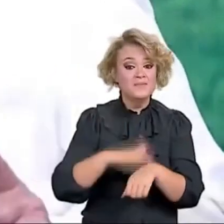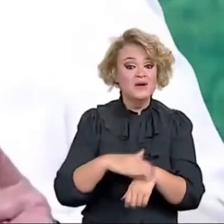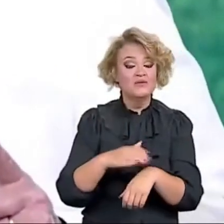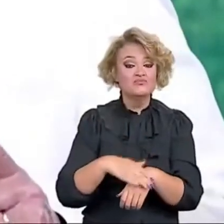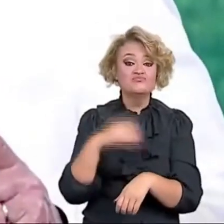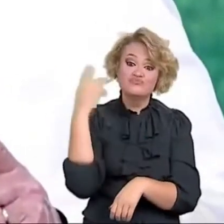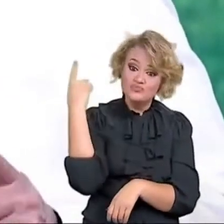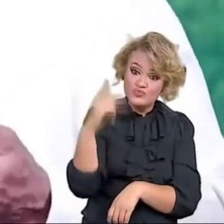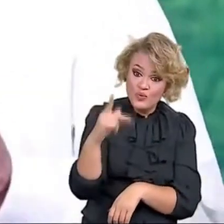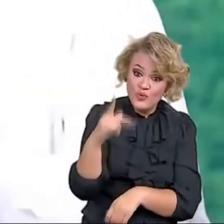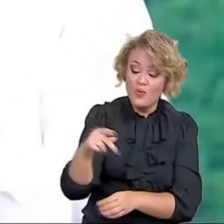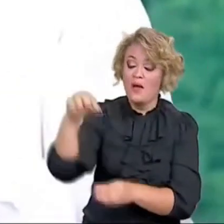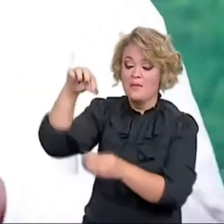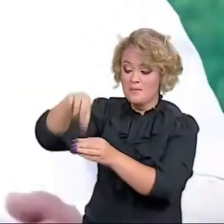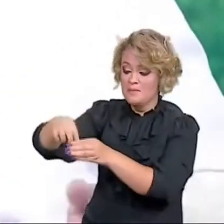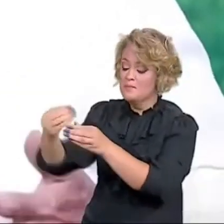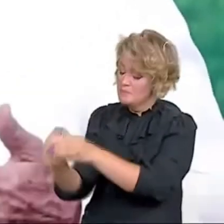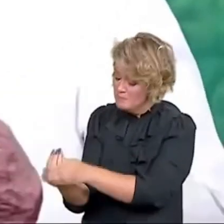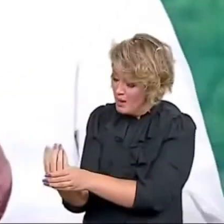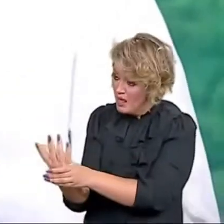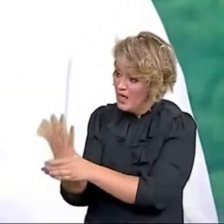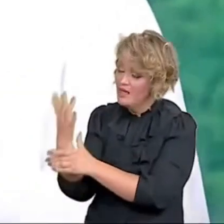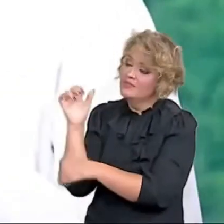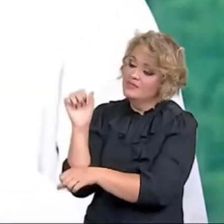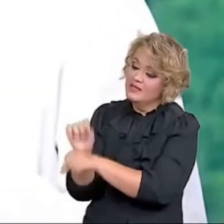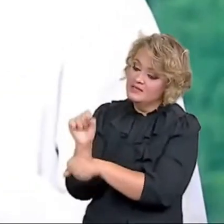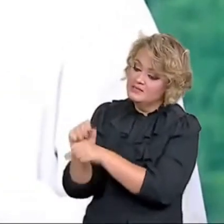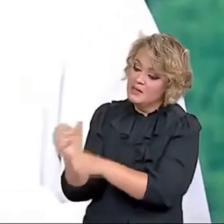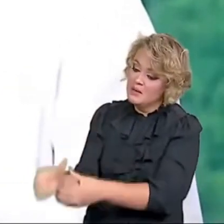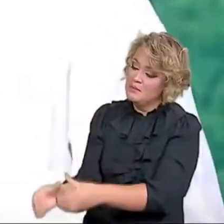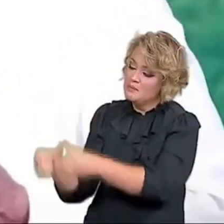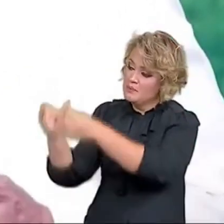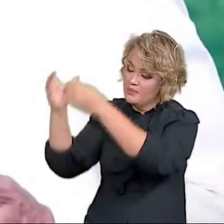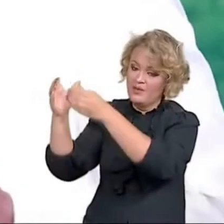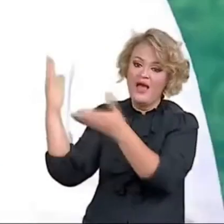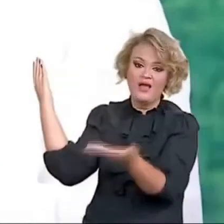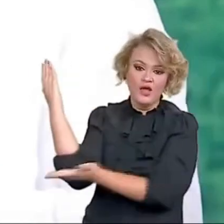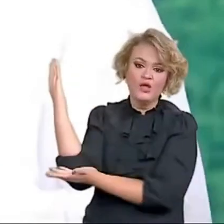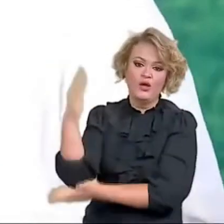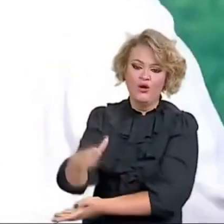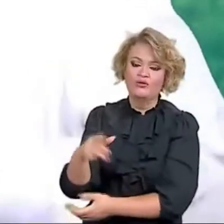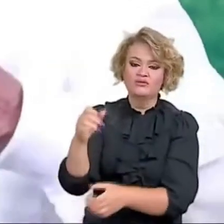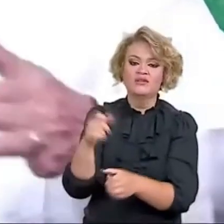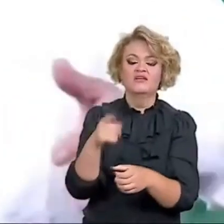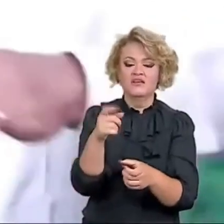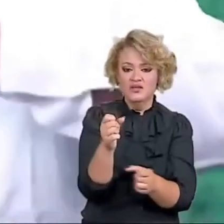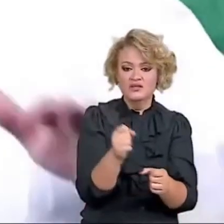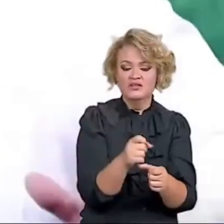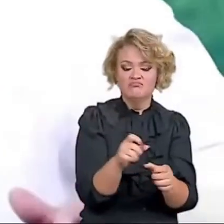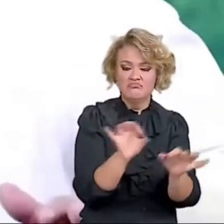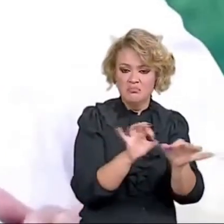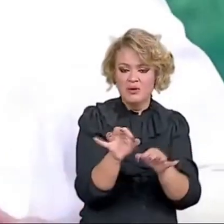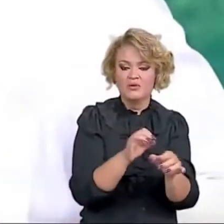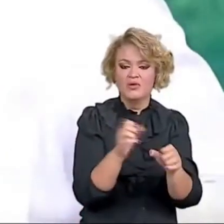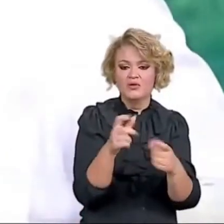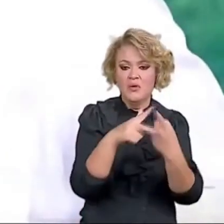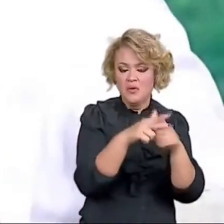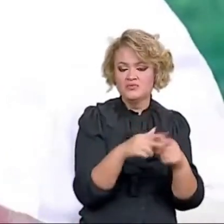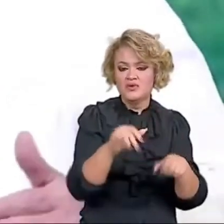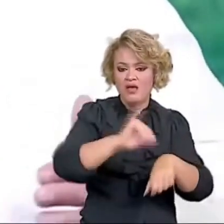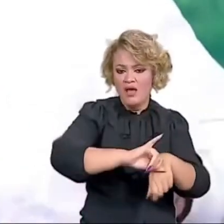planta o que ele quiser. Se ele quiser plantar móveis, se ele quiser plantar jacarandá, se ele quiser plantar seringueira, ele planta o que ele